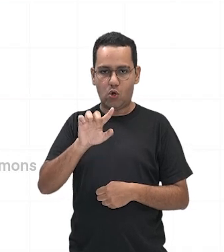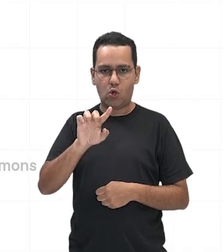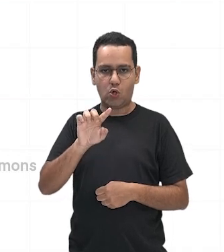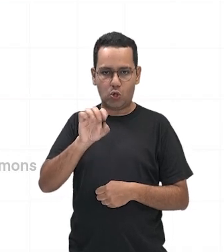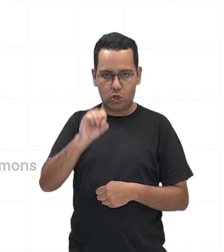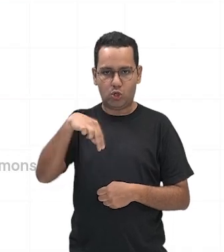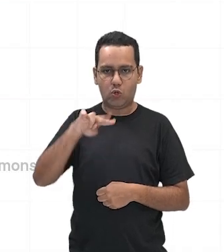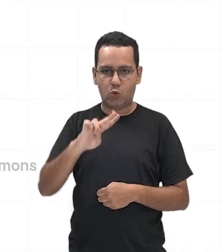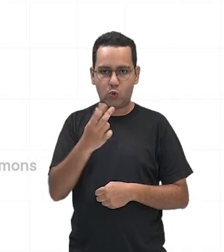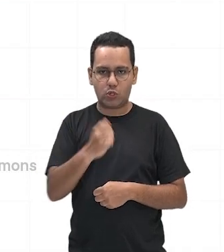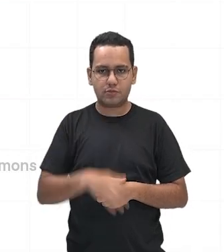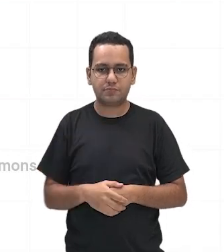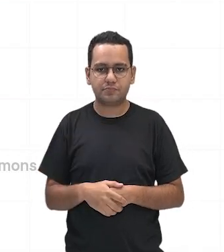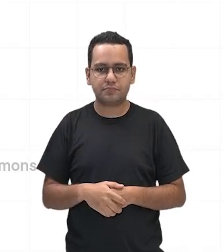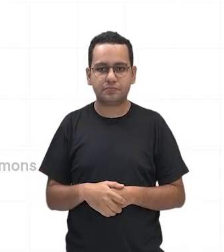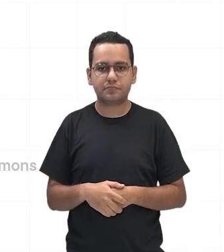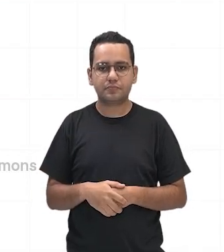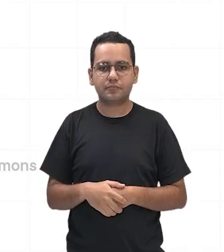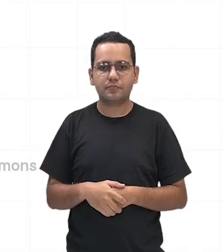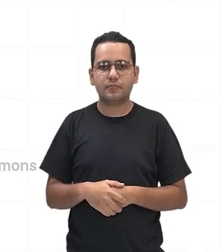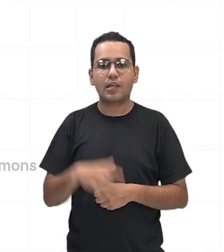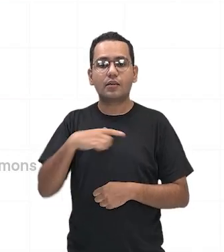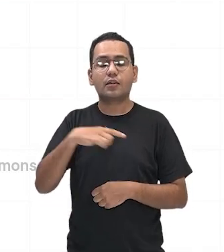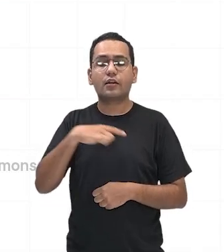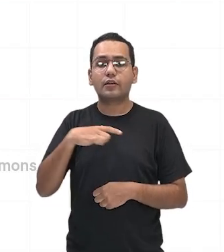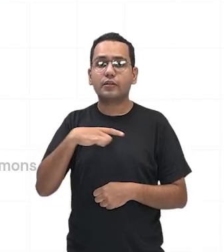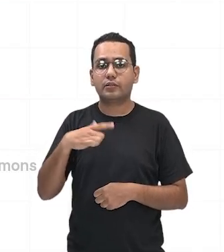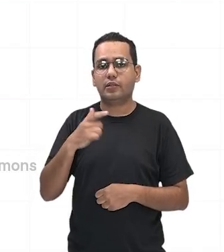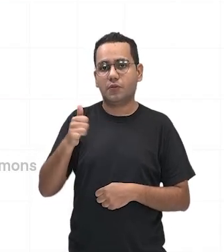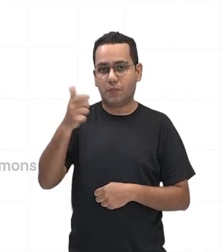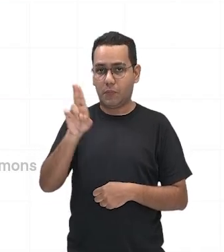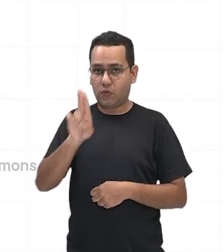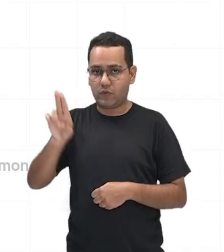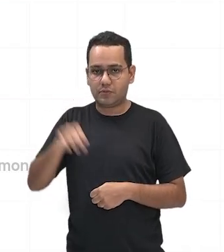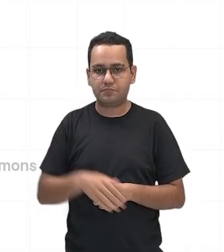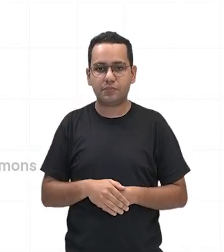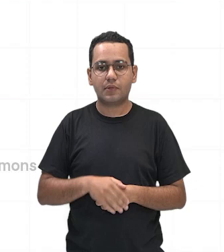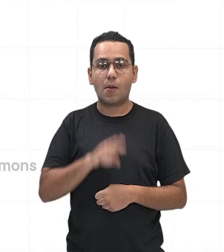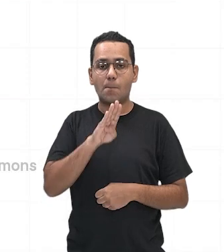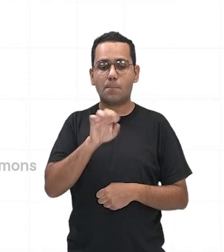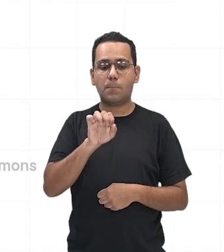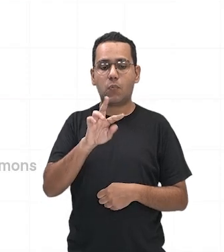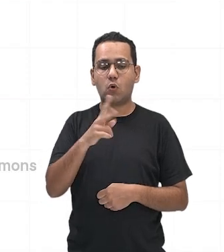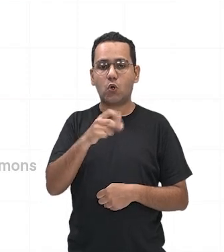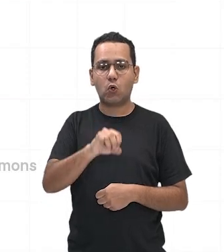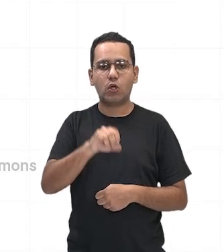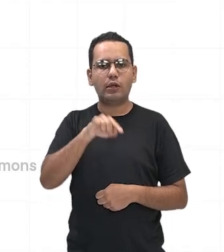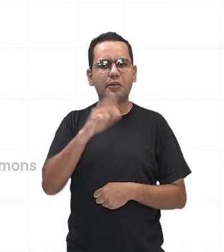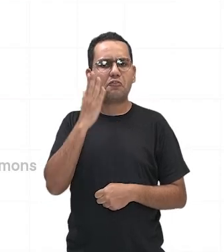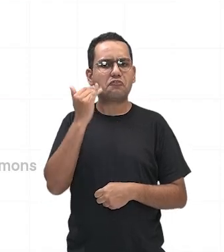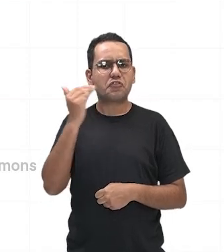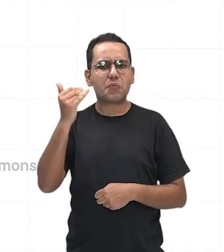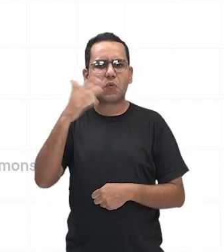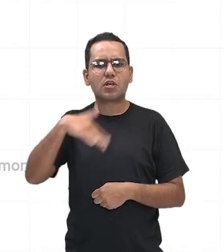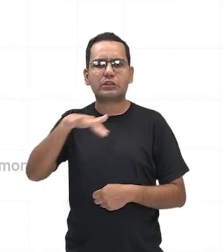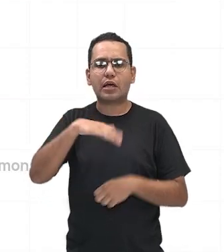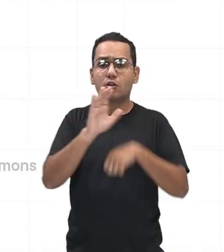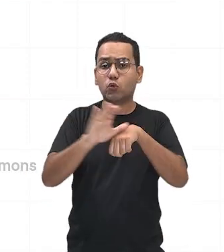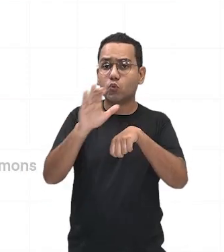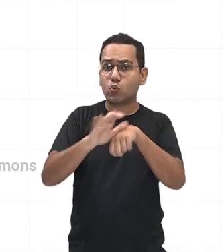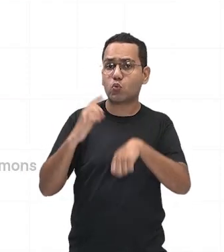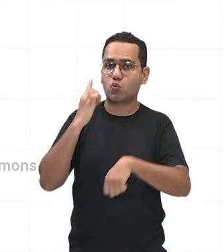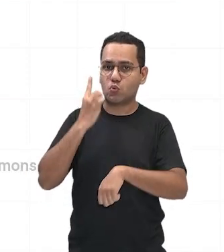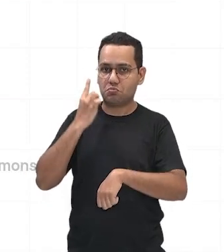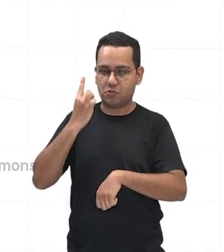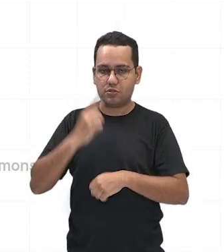de estudos, aonde vão aparecer as primeiras universidades. Bolonha tornou-se famosa pelo curso de Direito. Paris,